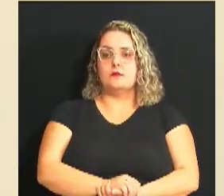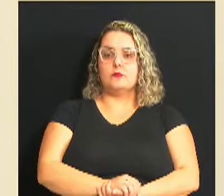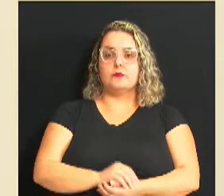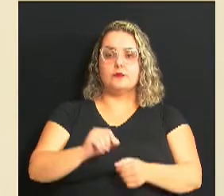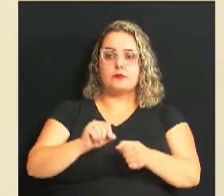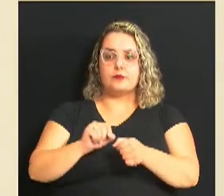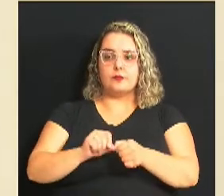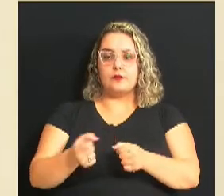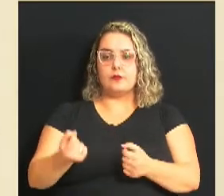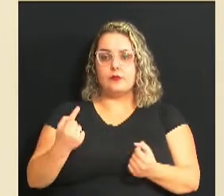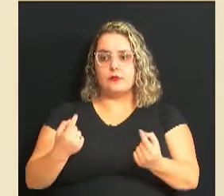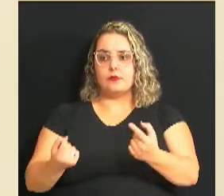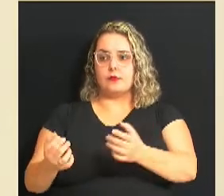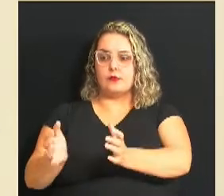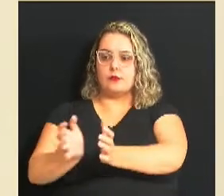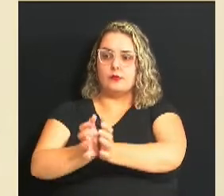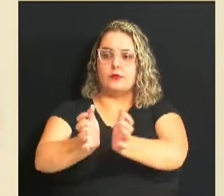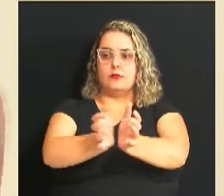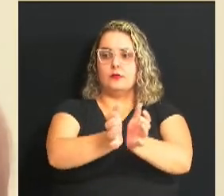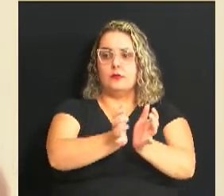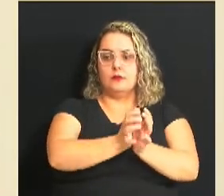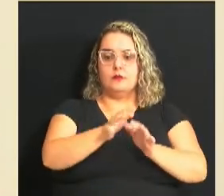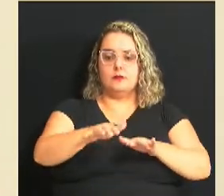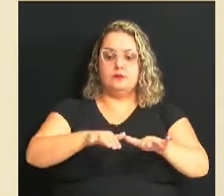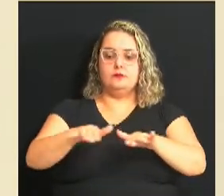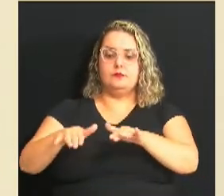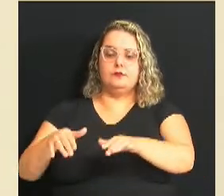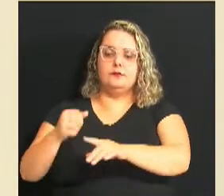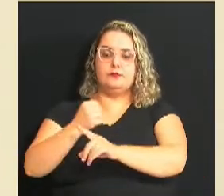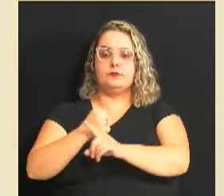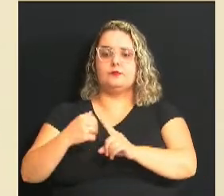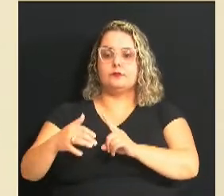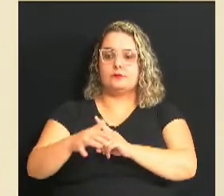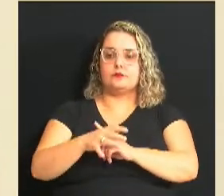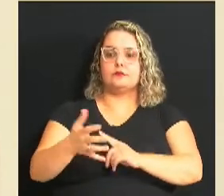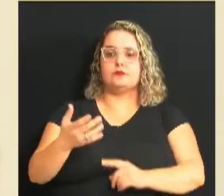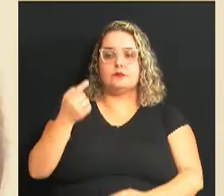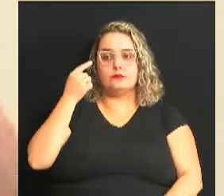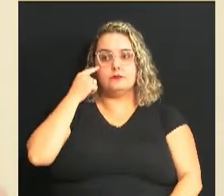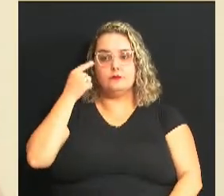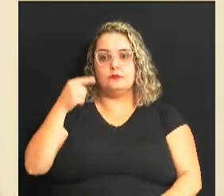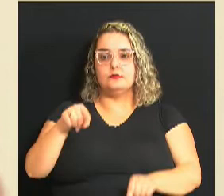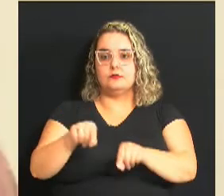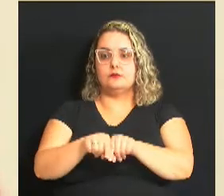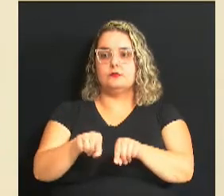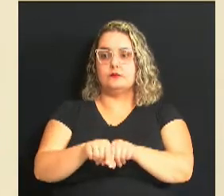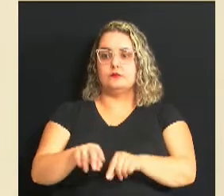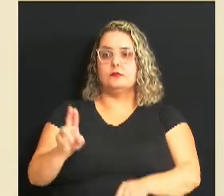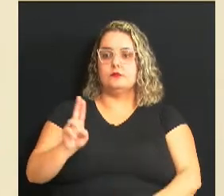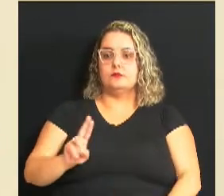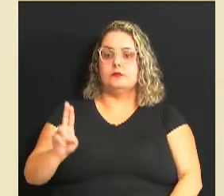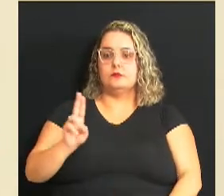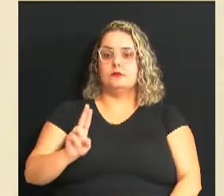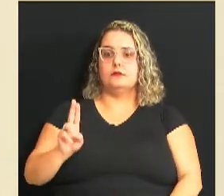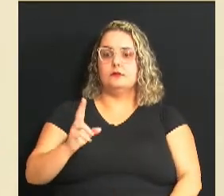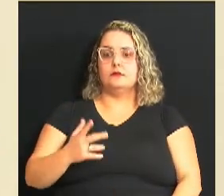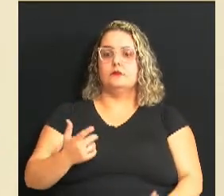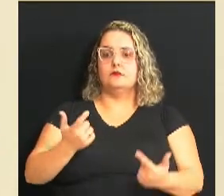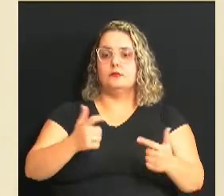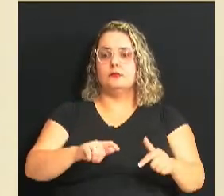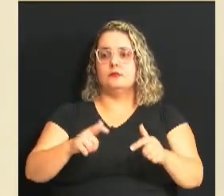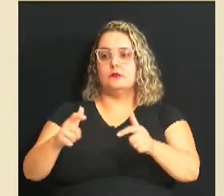alguns grupos, alguns movimentos sociais que querem pensar um pouco também a utilização desses